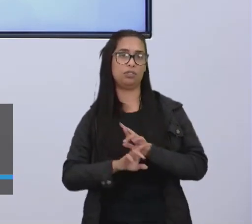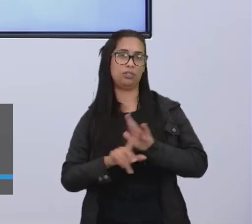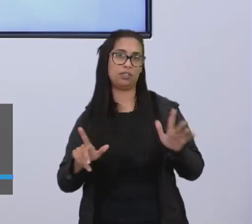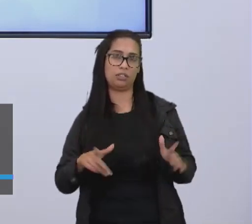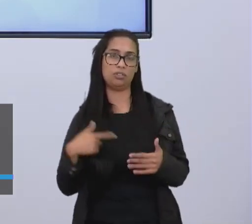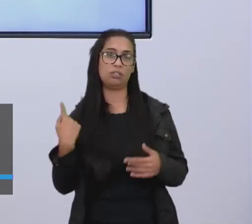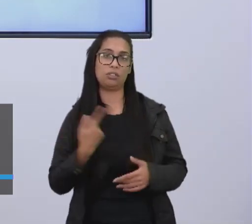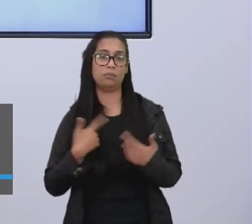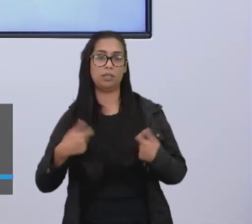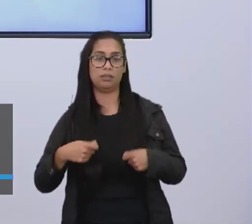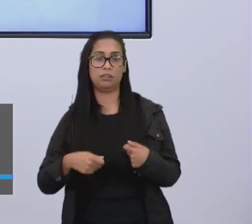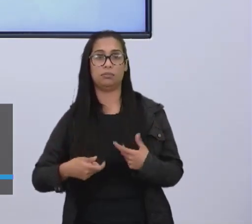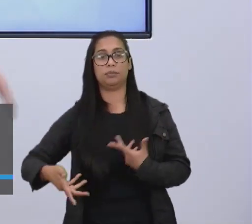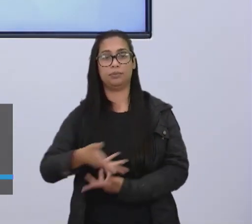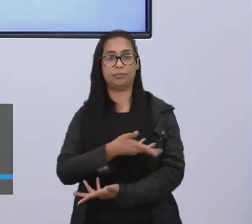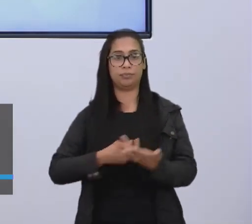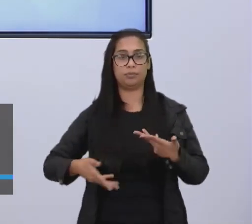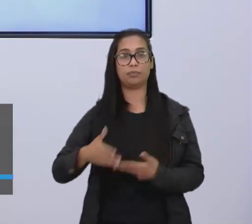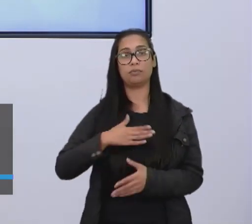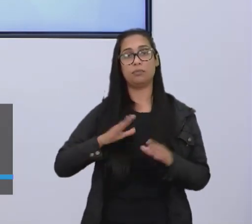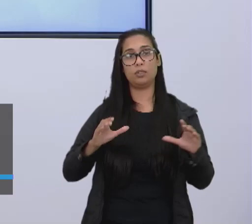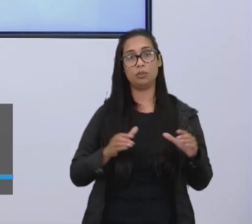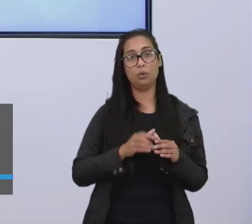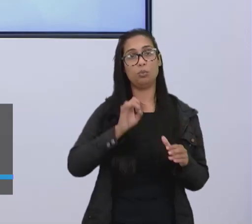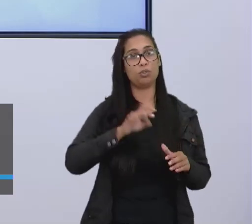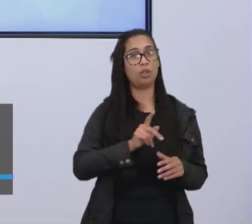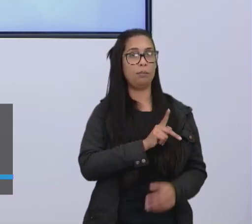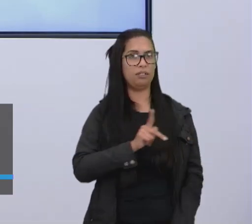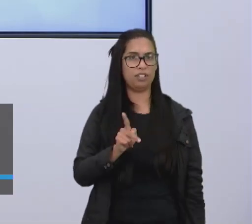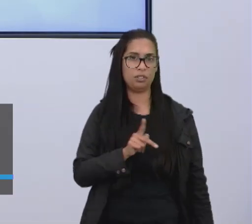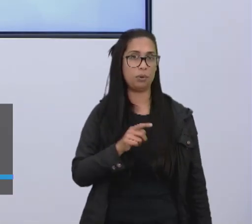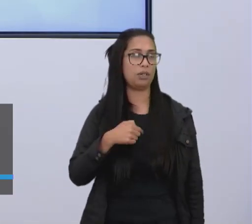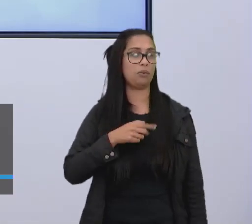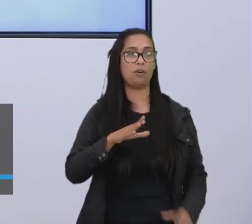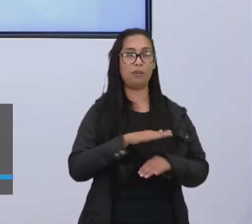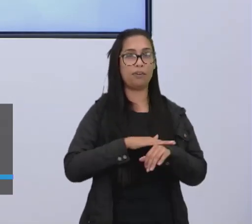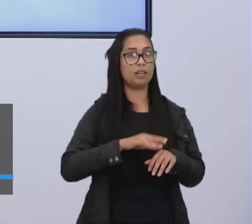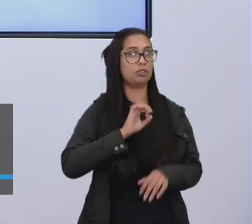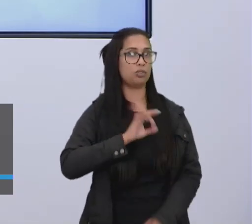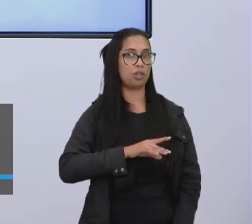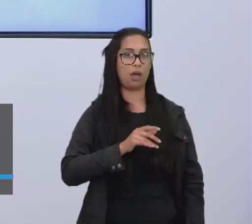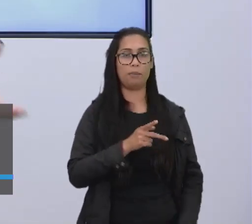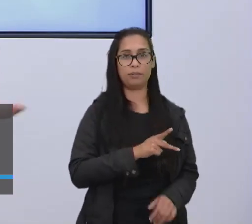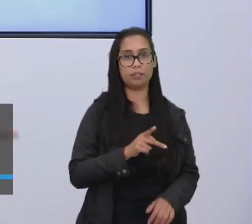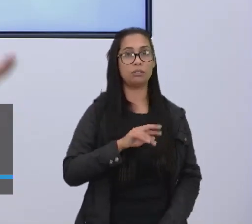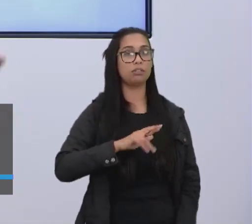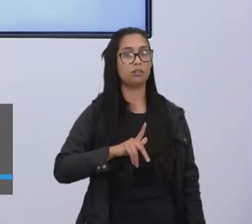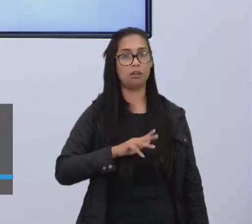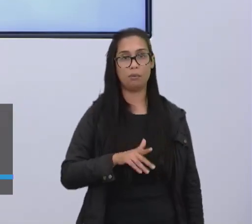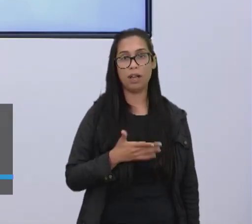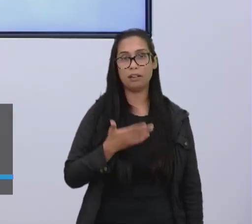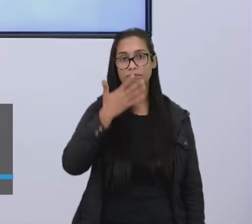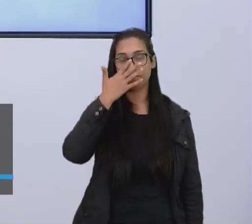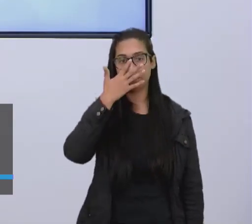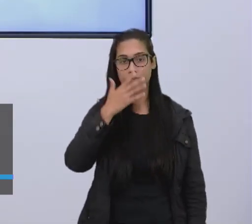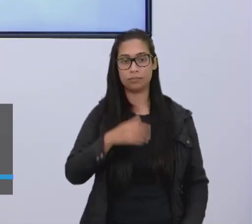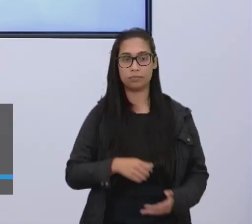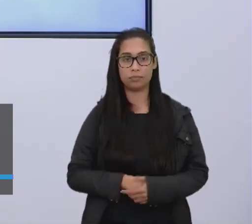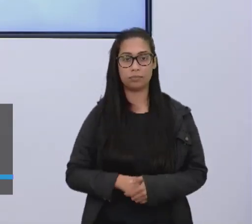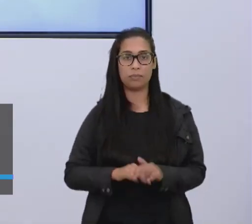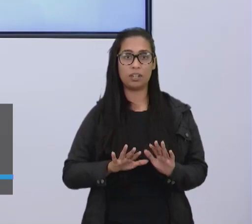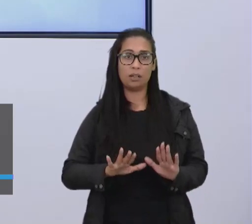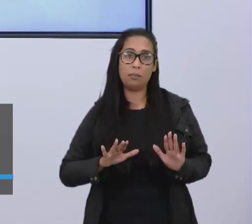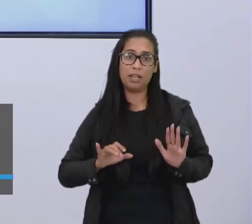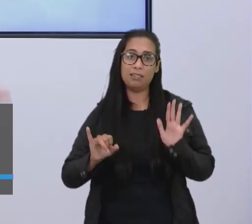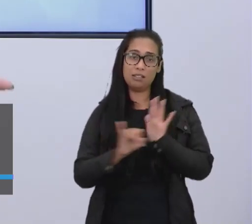com essas pessoas. Que tipo, não, o meu grupo é de professor, eu só falo com o professor. Não é isso. Mas certas identidades que a gente tem estão atreladas a certos